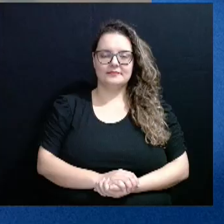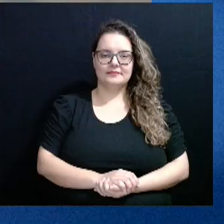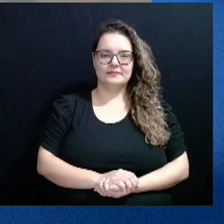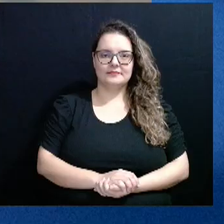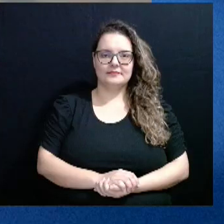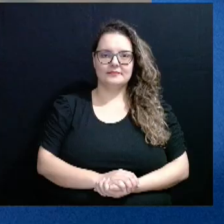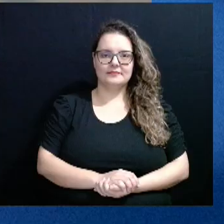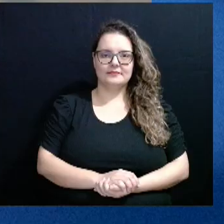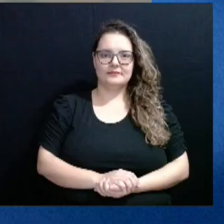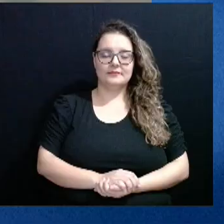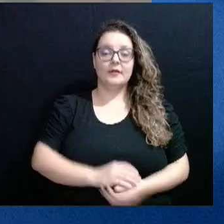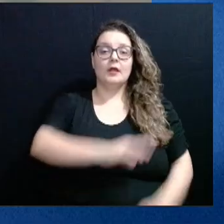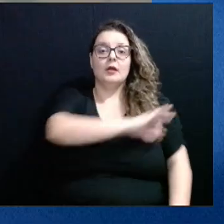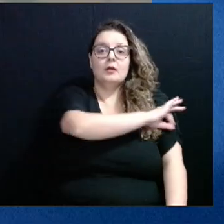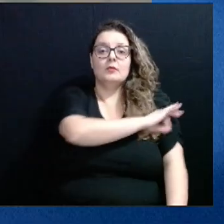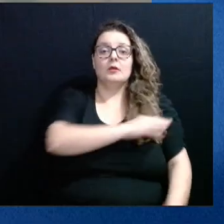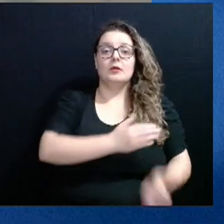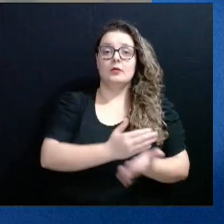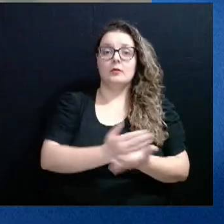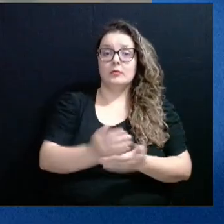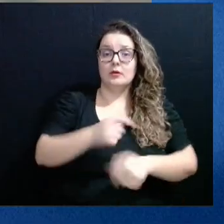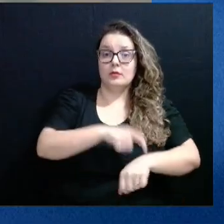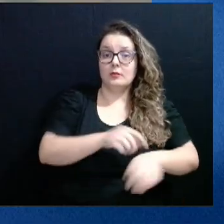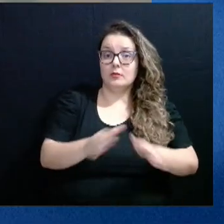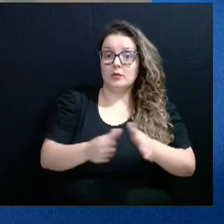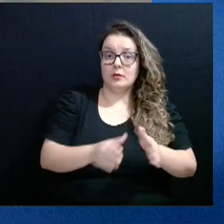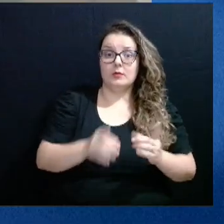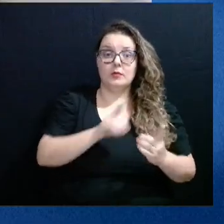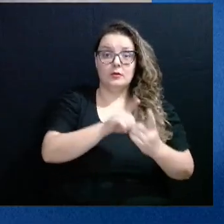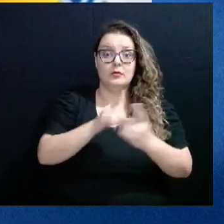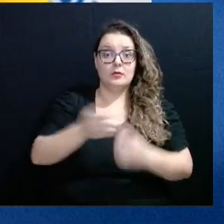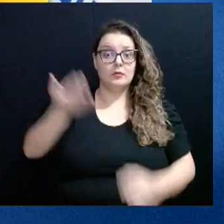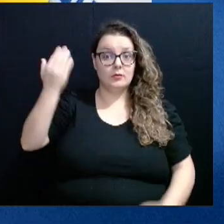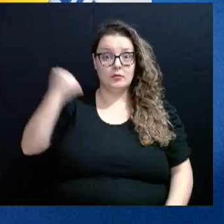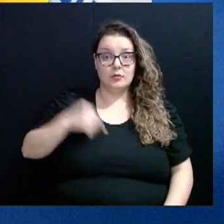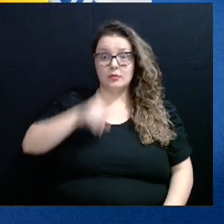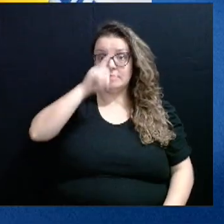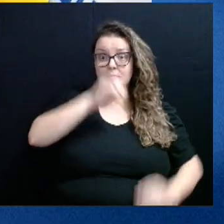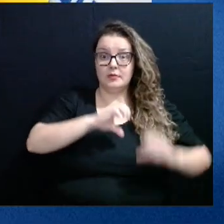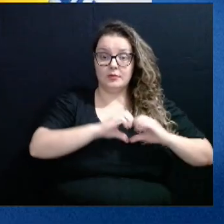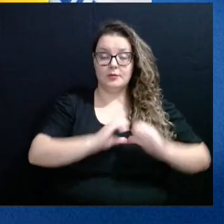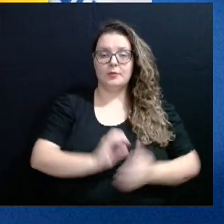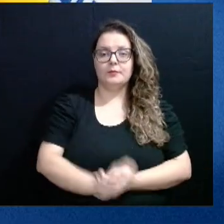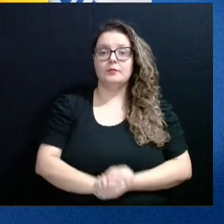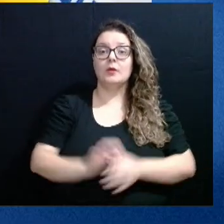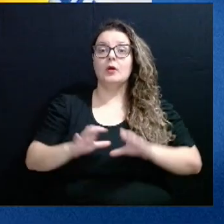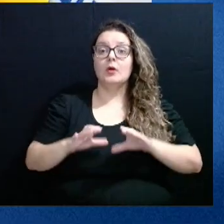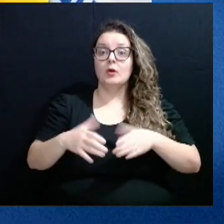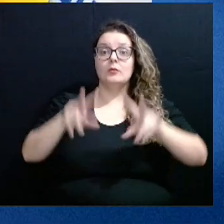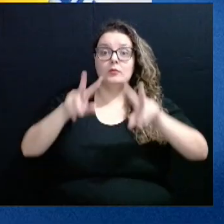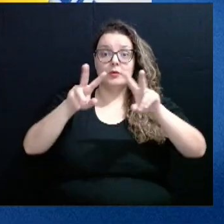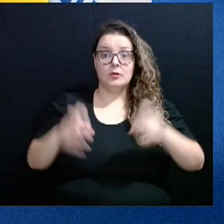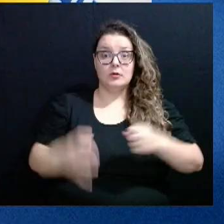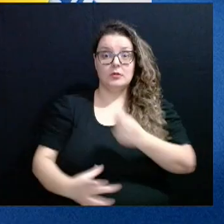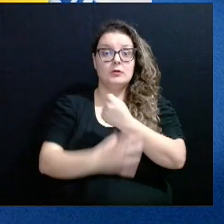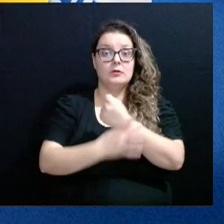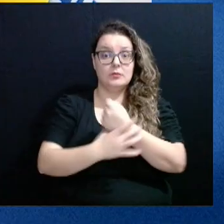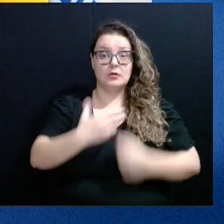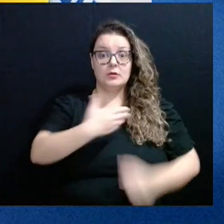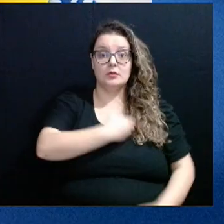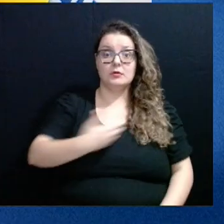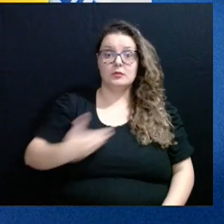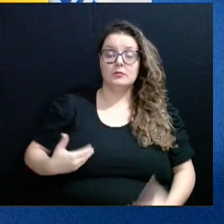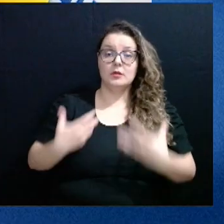Prefeitura inicia a nova fase de atendimento no antigo Hospital de Amor. Comissão para Assuntos de Segurança Pública